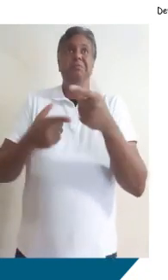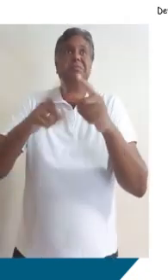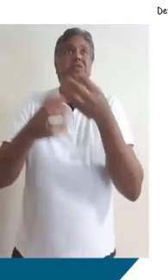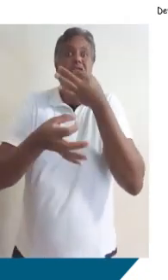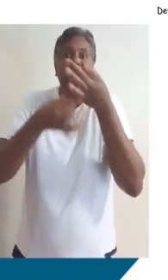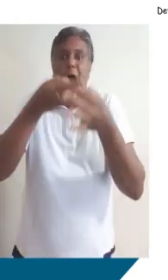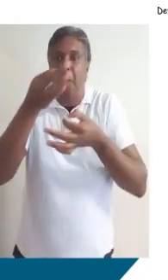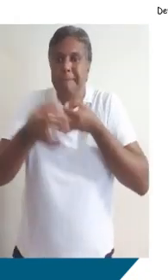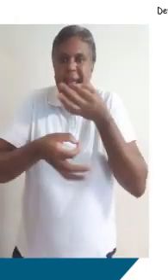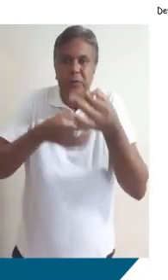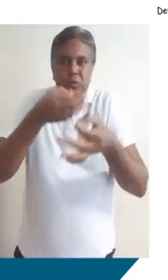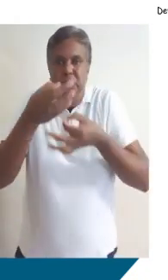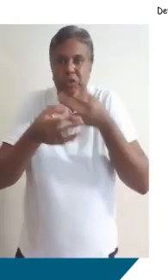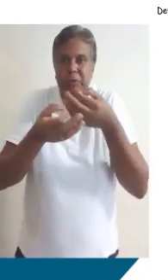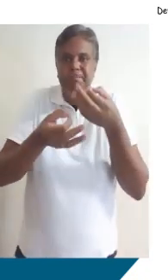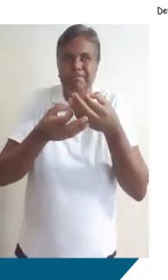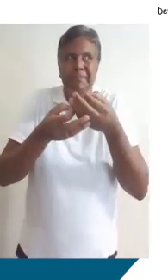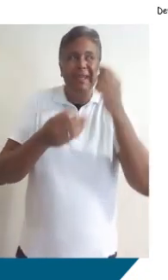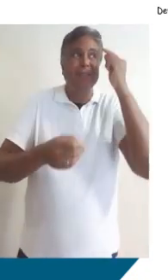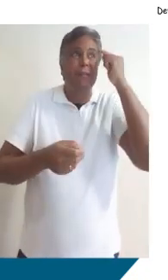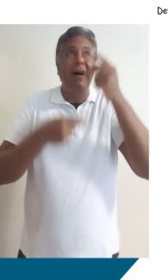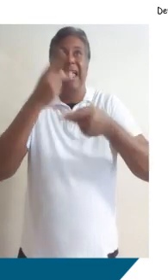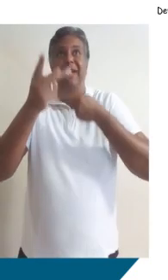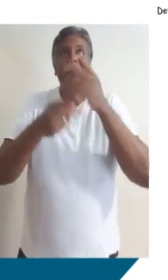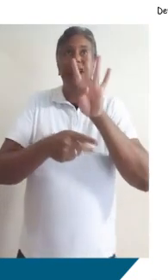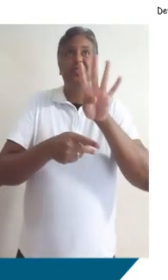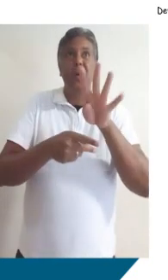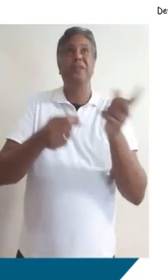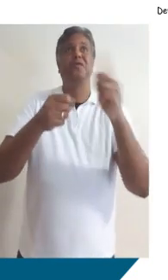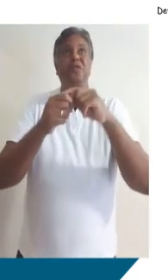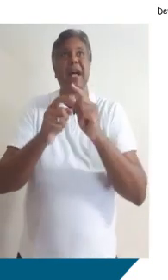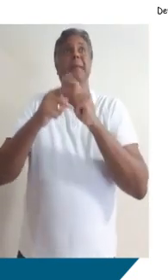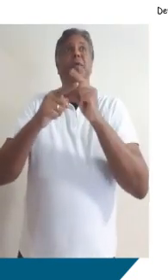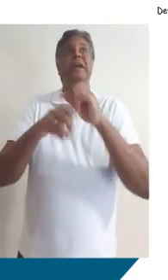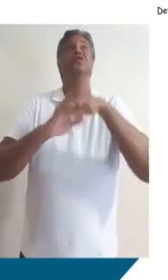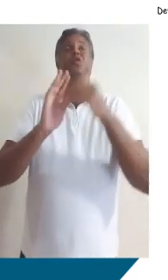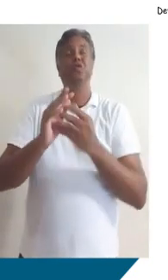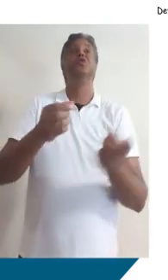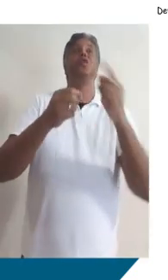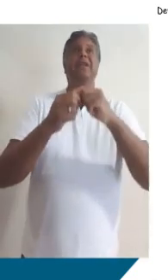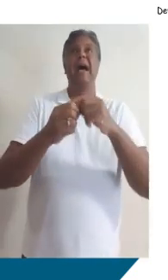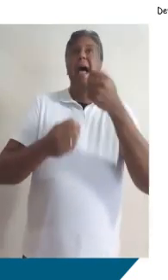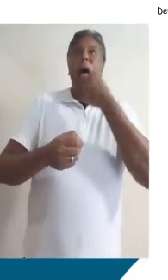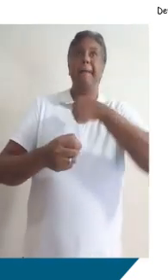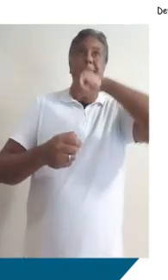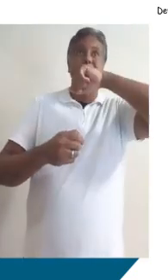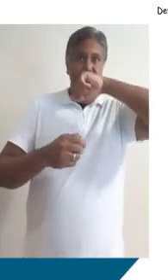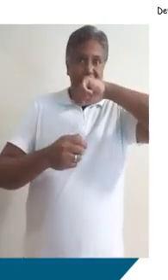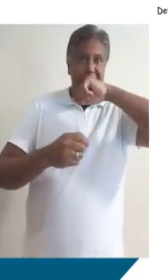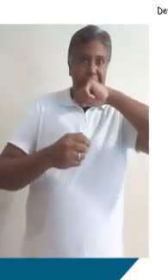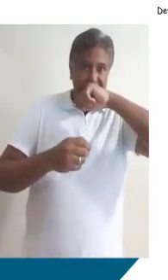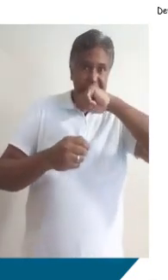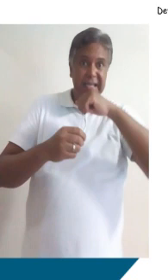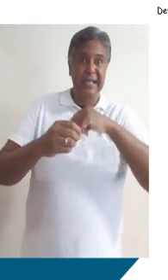que voltar para casa às 4 porque todo mundo ia voltar. E isso não é exatamente um bom argumento. A mãe, inclusive, gritou da cozinha. Se todo mundo